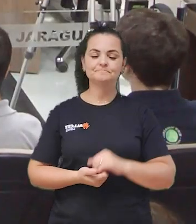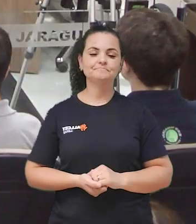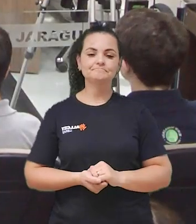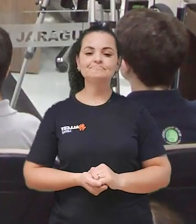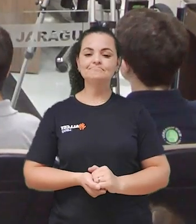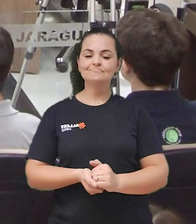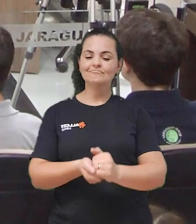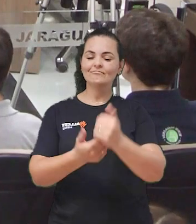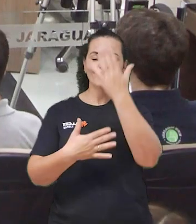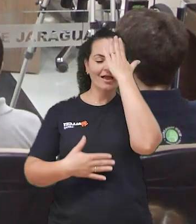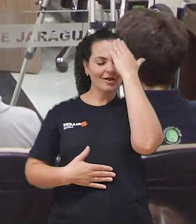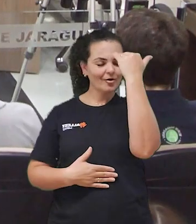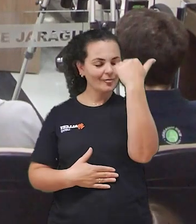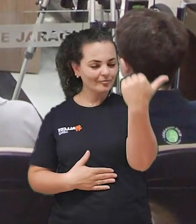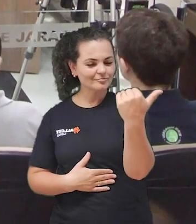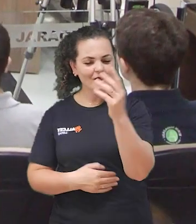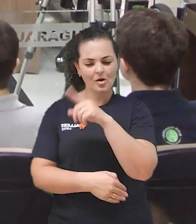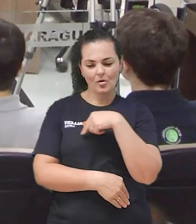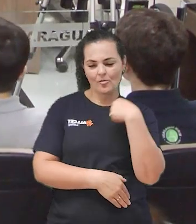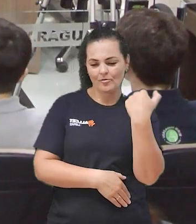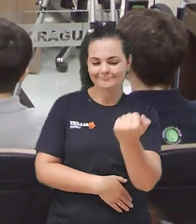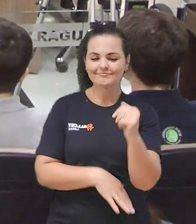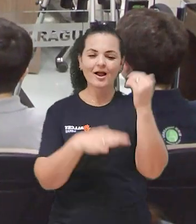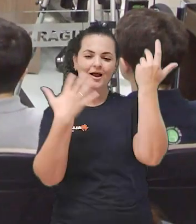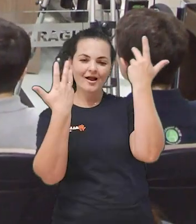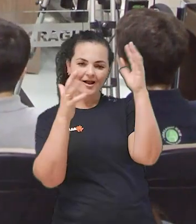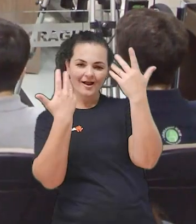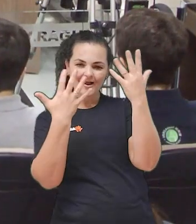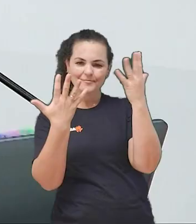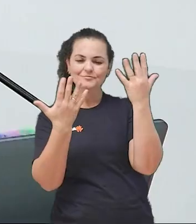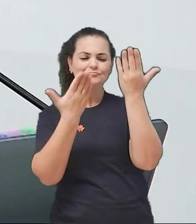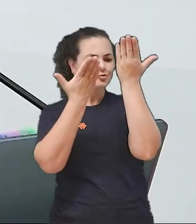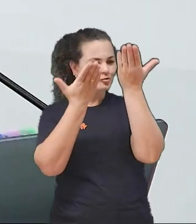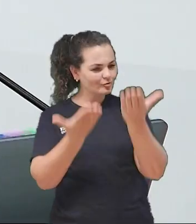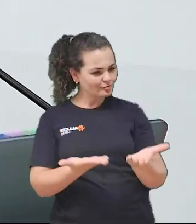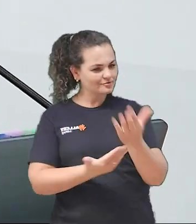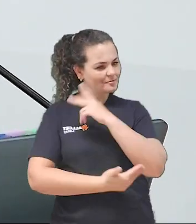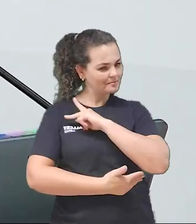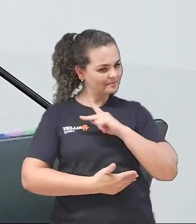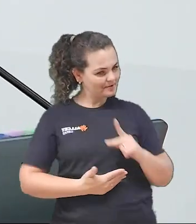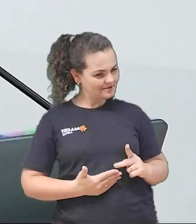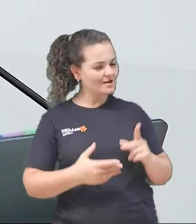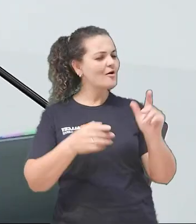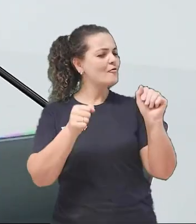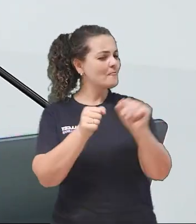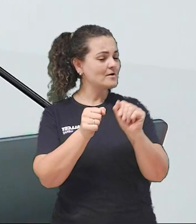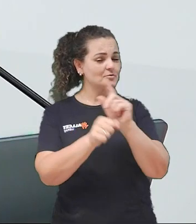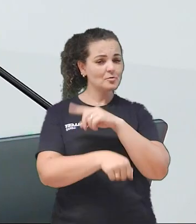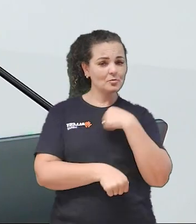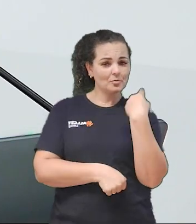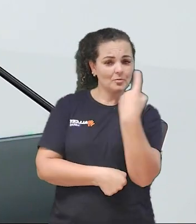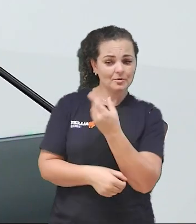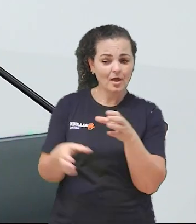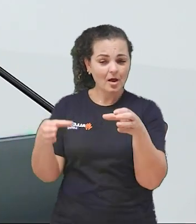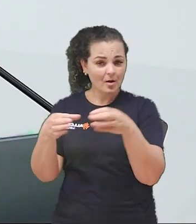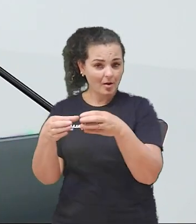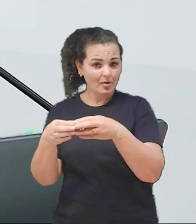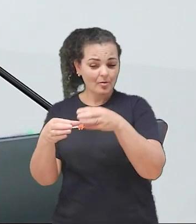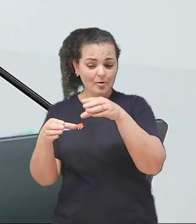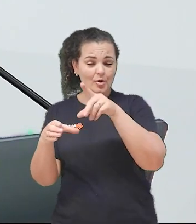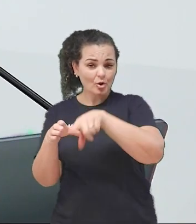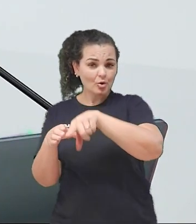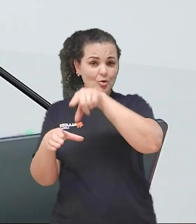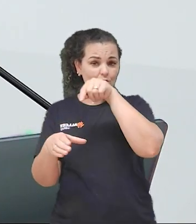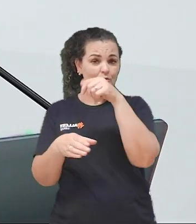Laura Bianca é com muita honra que nós vos aplaudimos hoje por tudo que fez pela